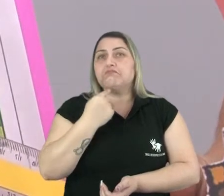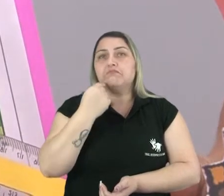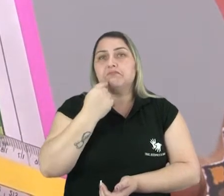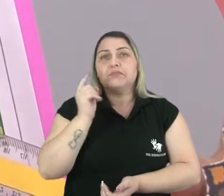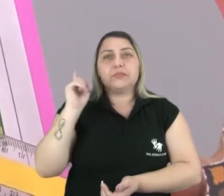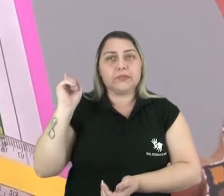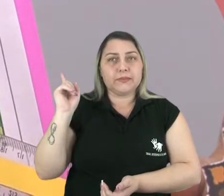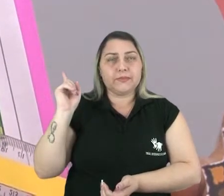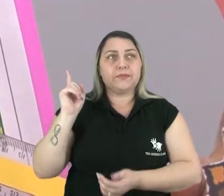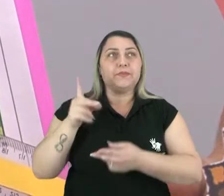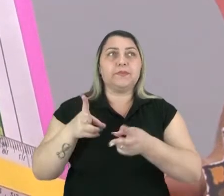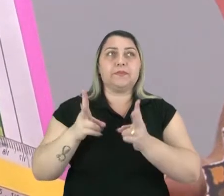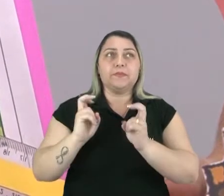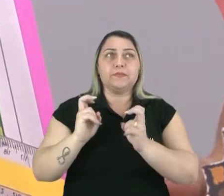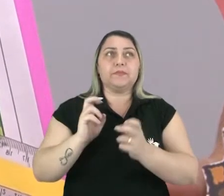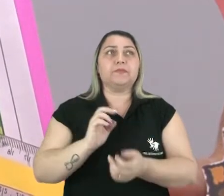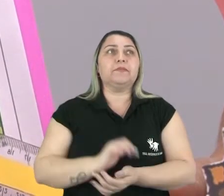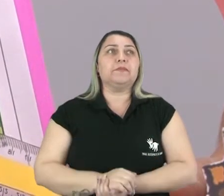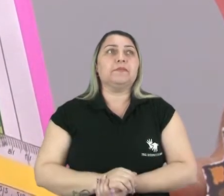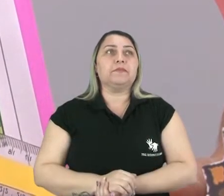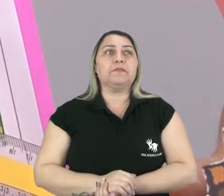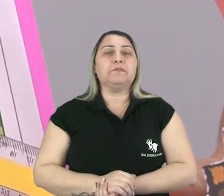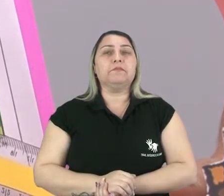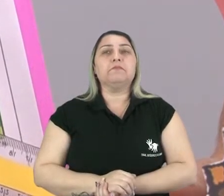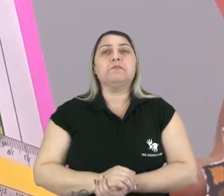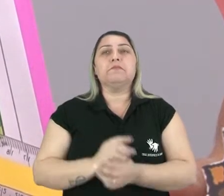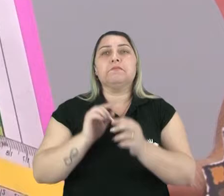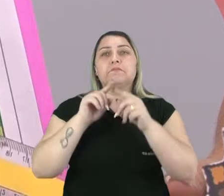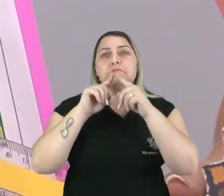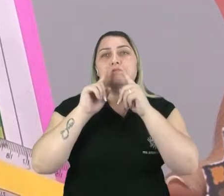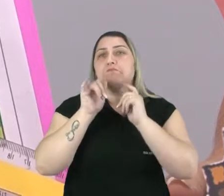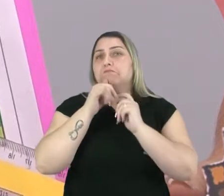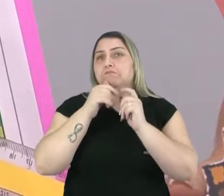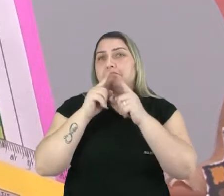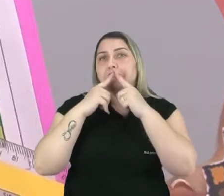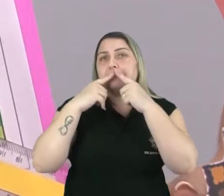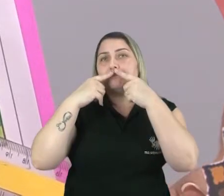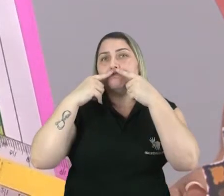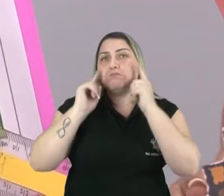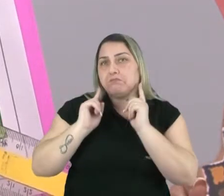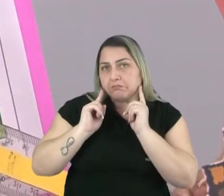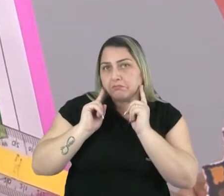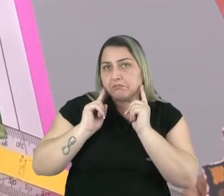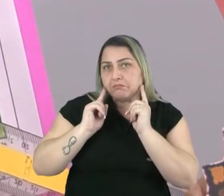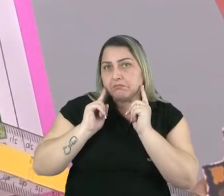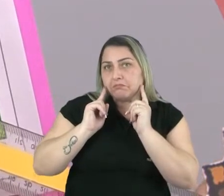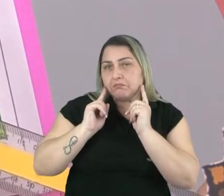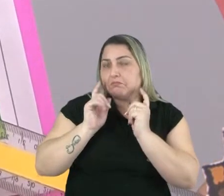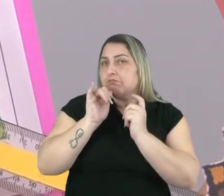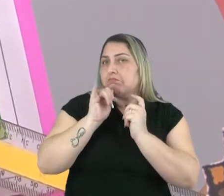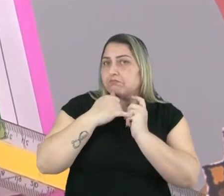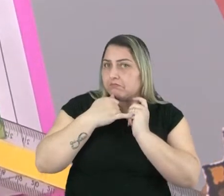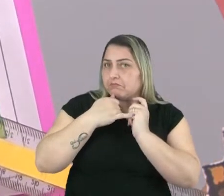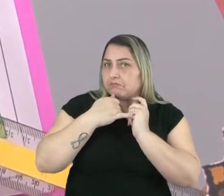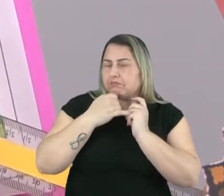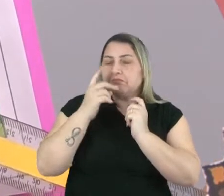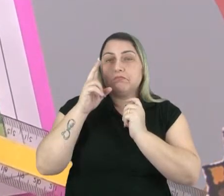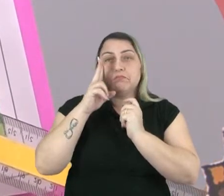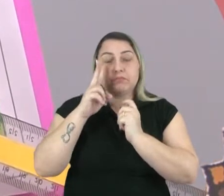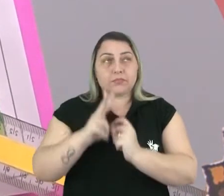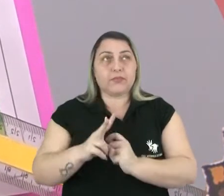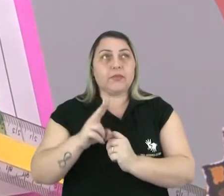nós percebemos pela expressão que ele está o quê? Triste. E vamos observar